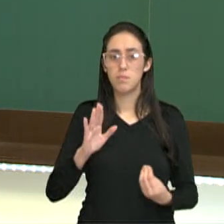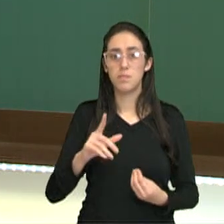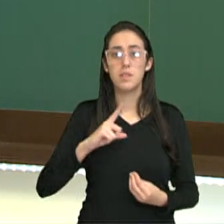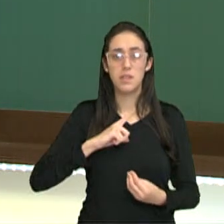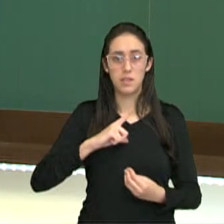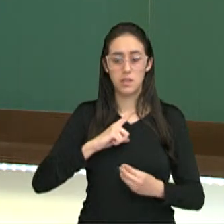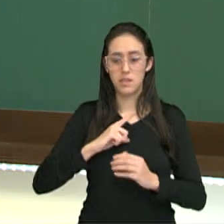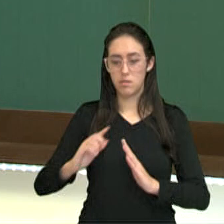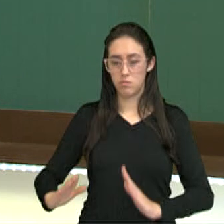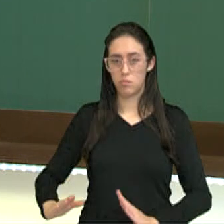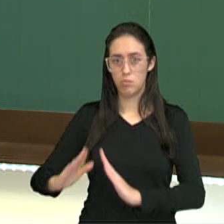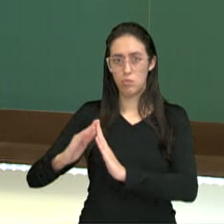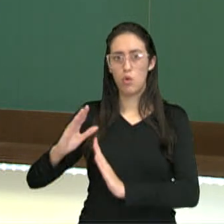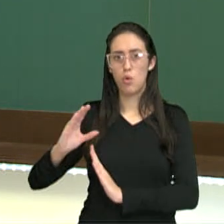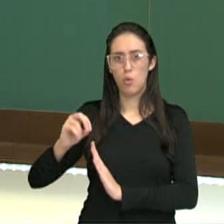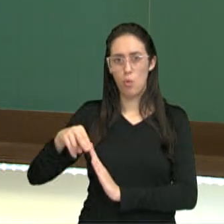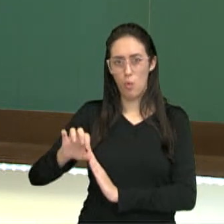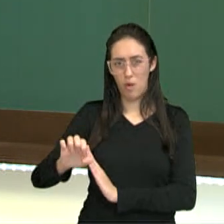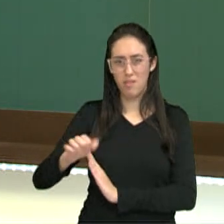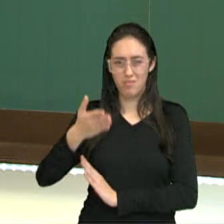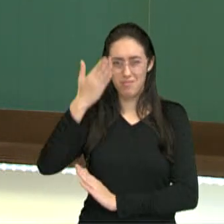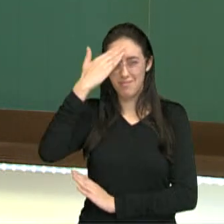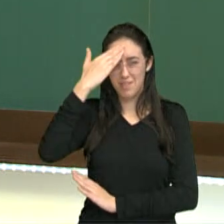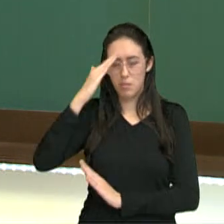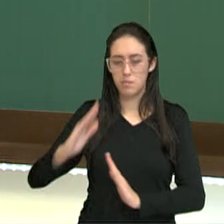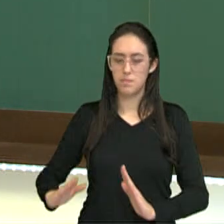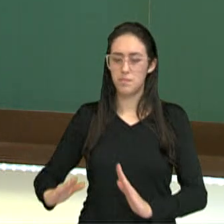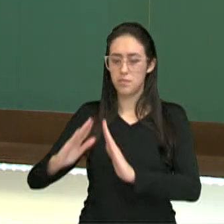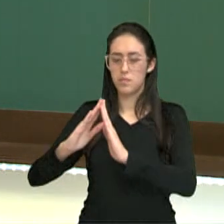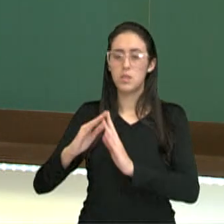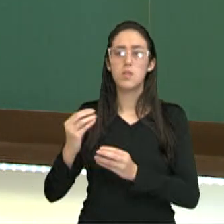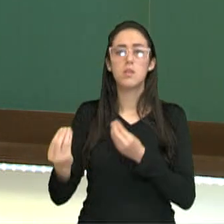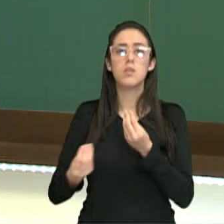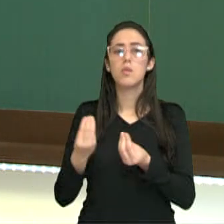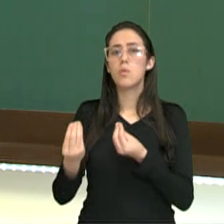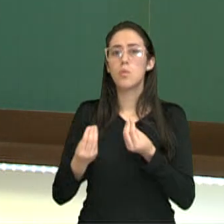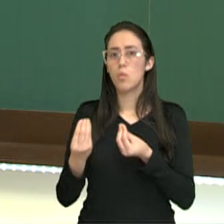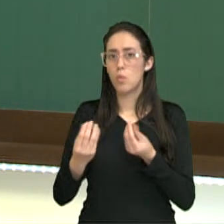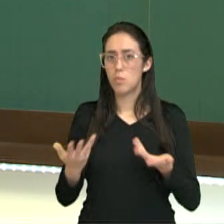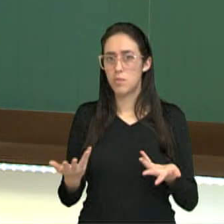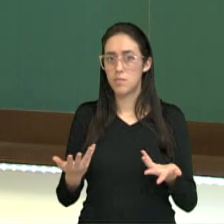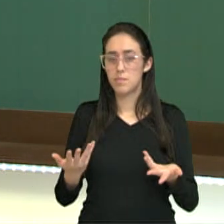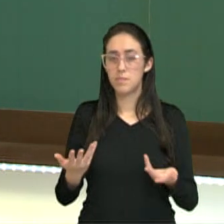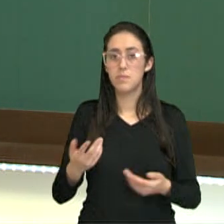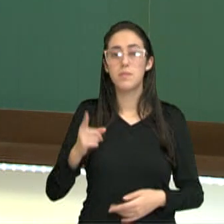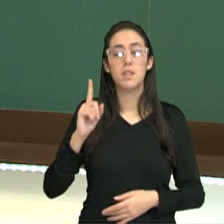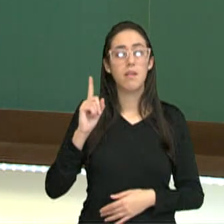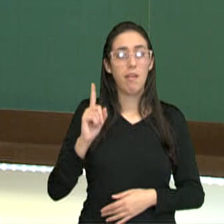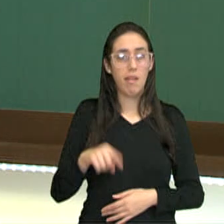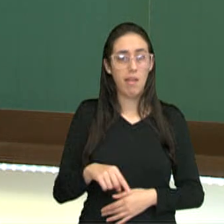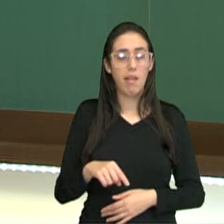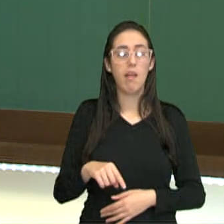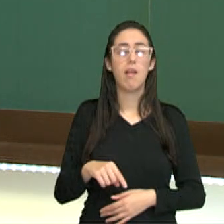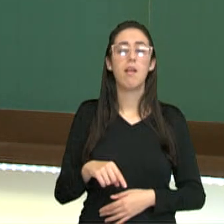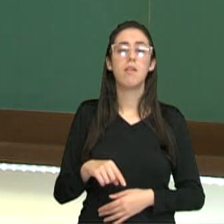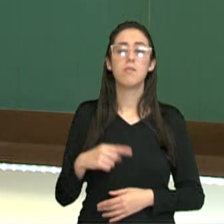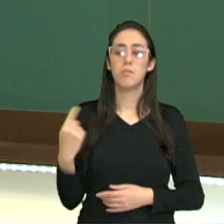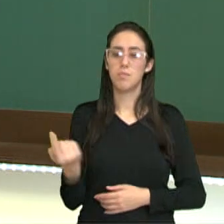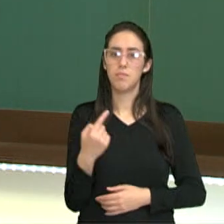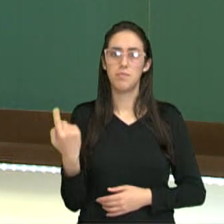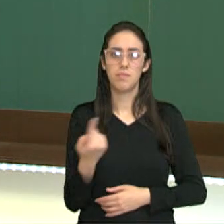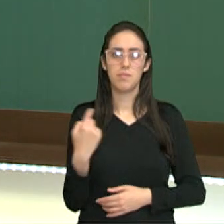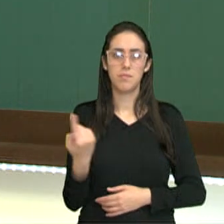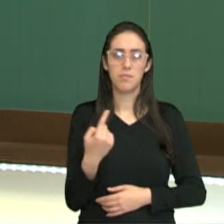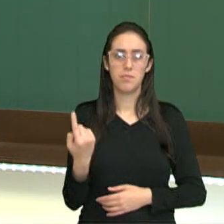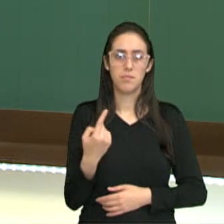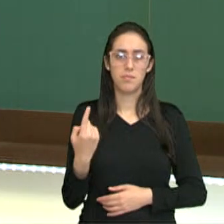cone original aqui, que a gente já sabe. Como é que a gente gera um cone mesmo? Ele vai através de uma rotação